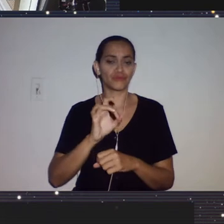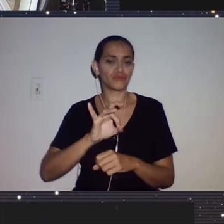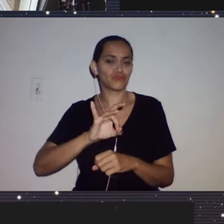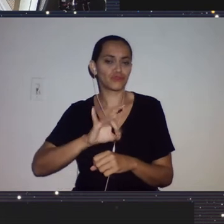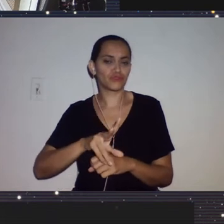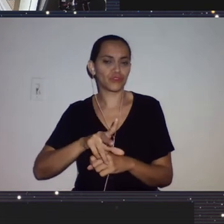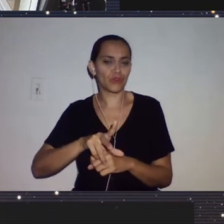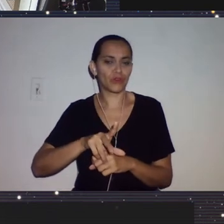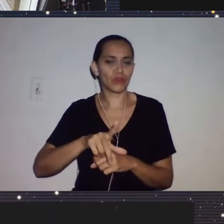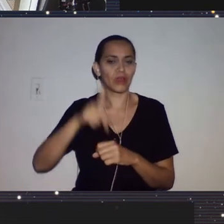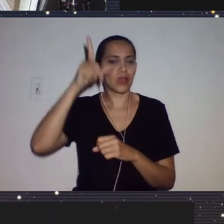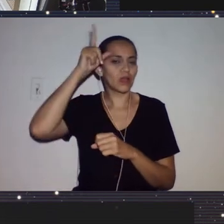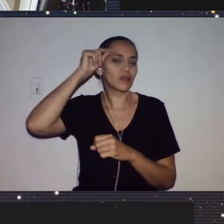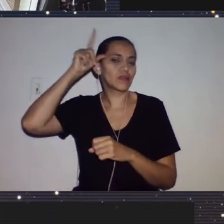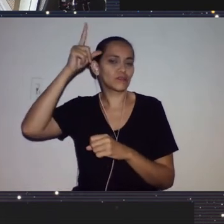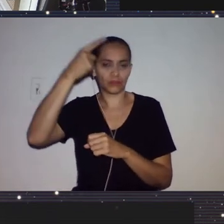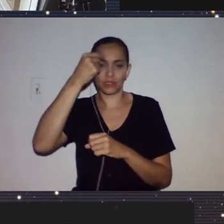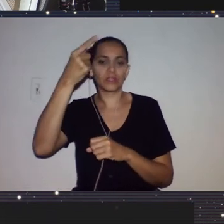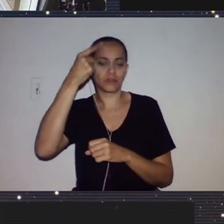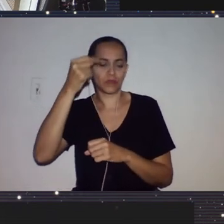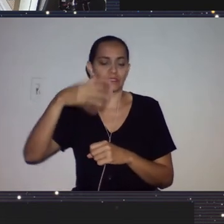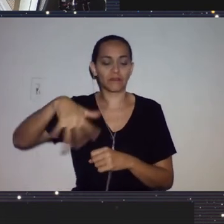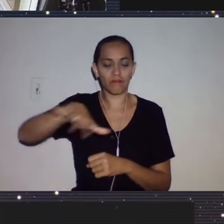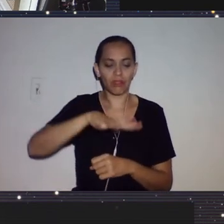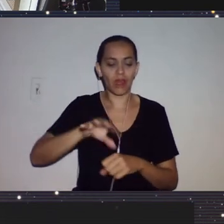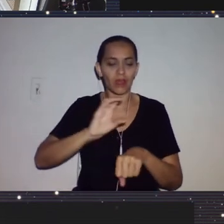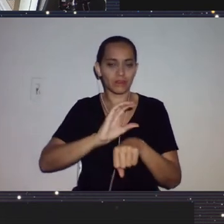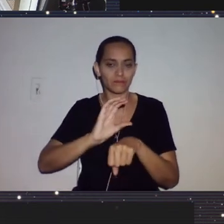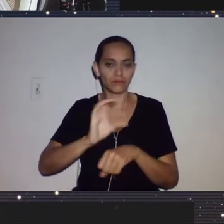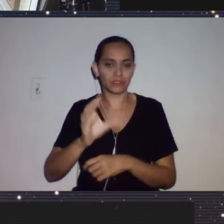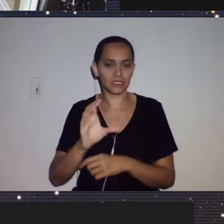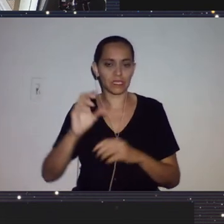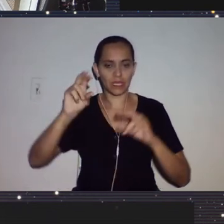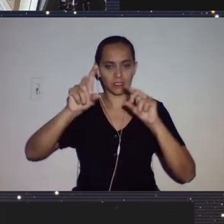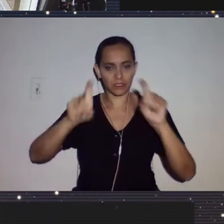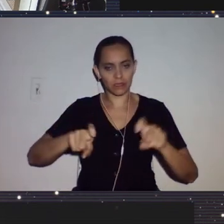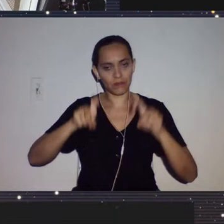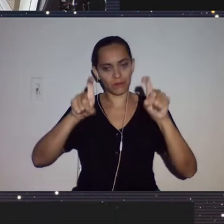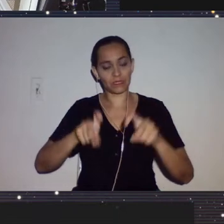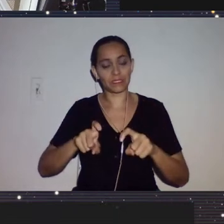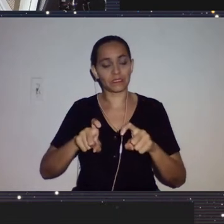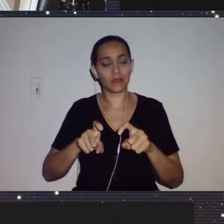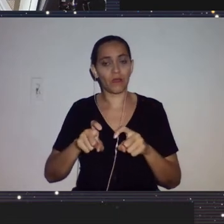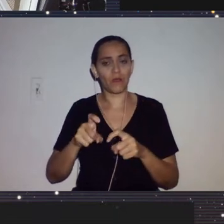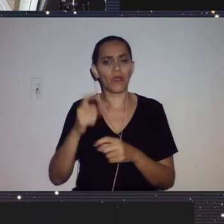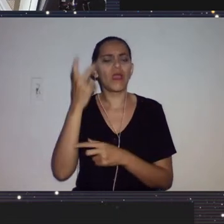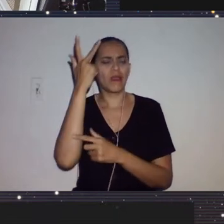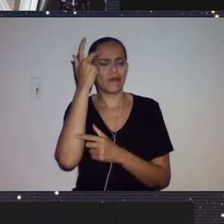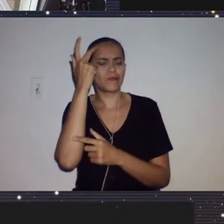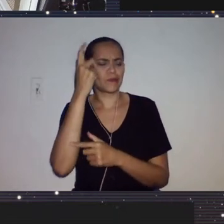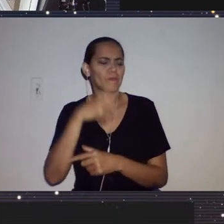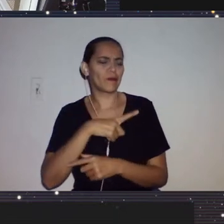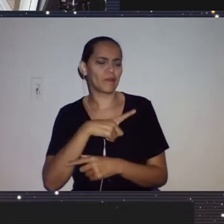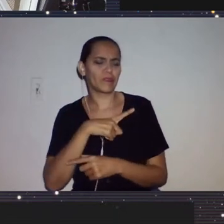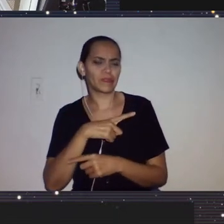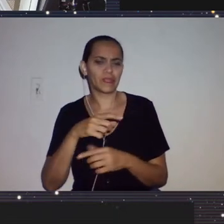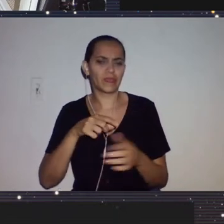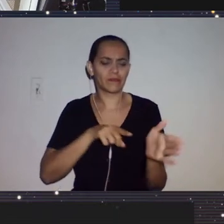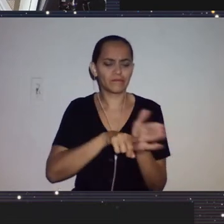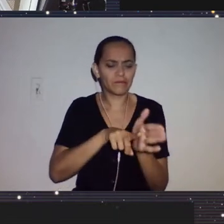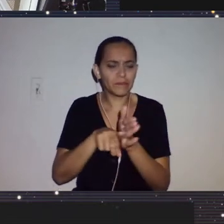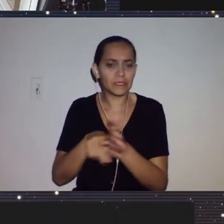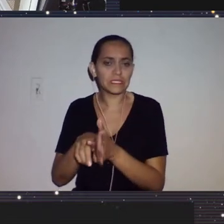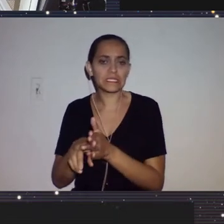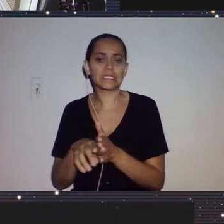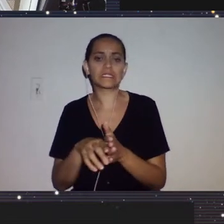É comum para pesquisa, então, meu trabalho é na parte mais de engenharia, né? Mas é comum que para a parte de pesquisa,